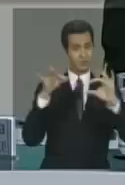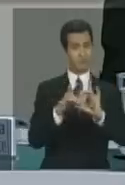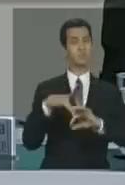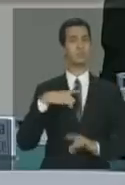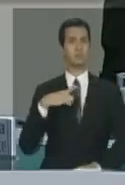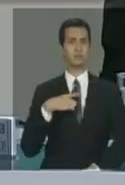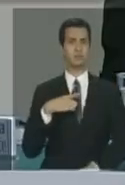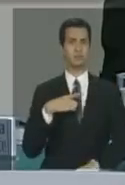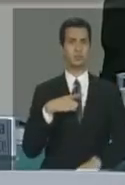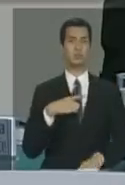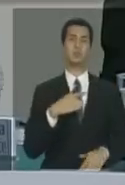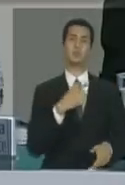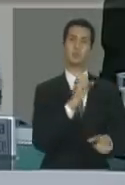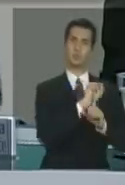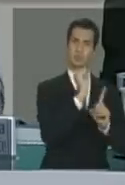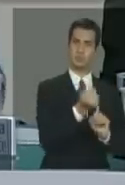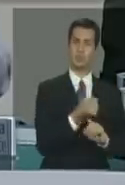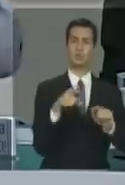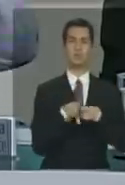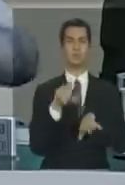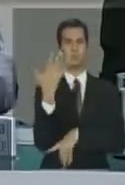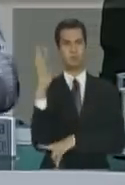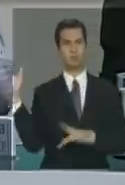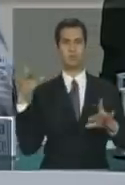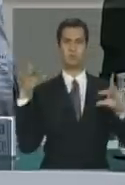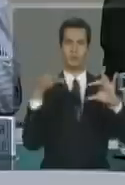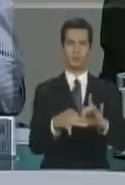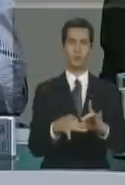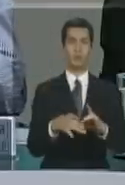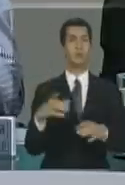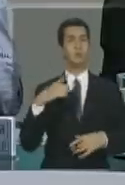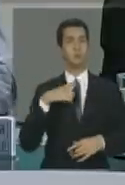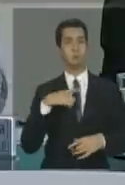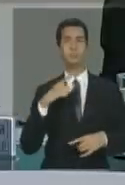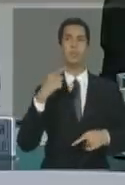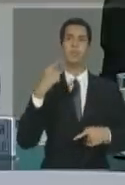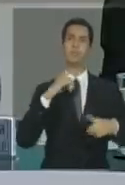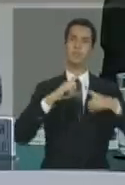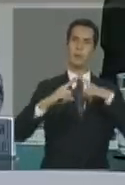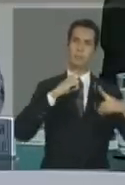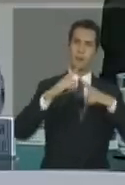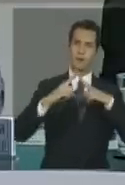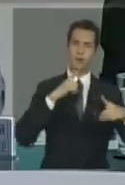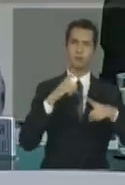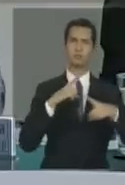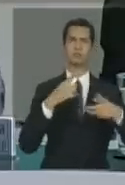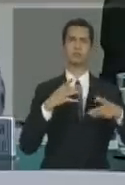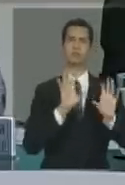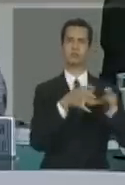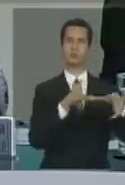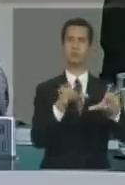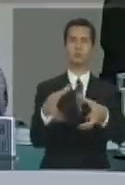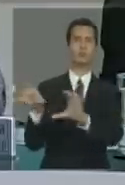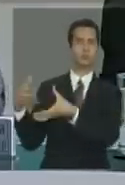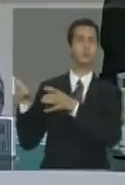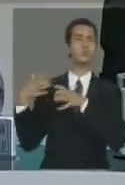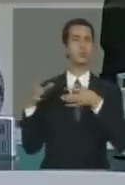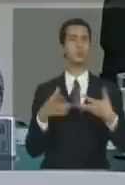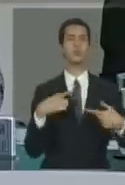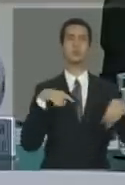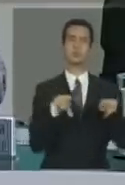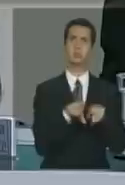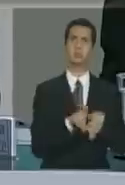questão econômica. E aí tem os debates todos associados em relação às novas tecnologias e